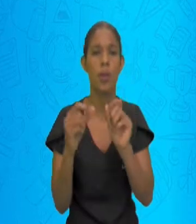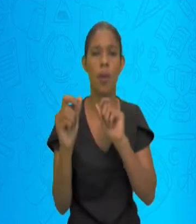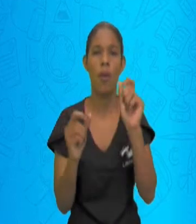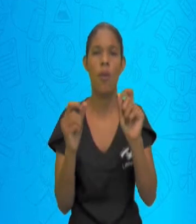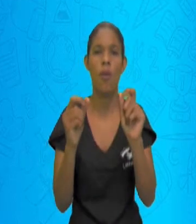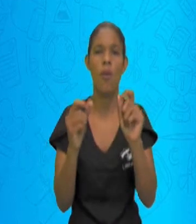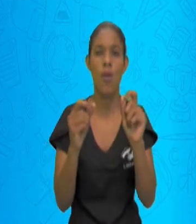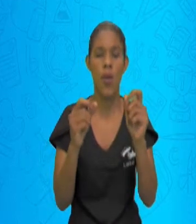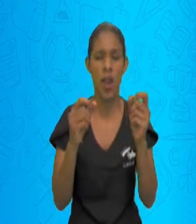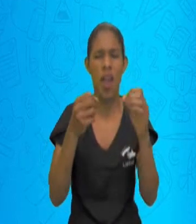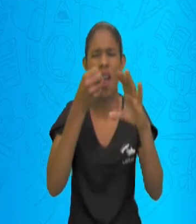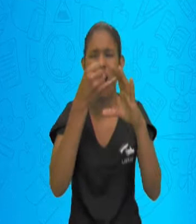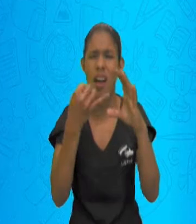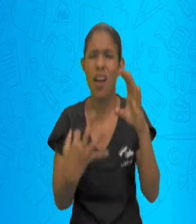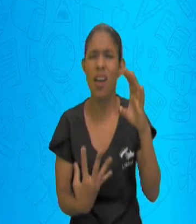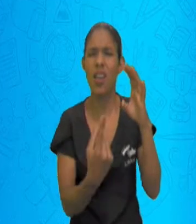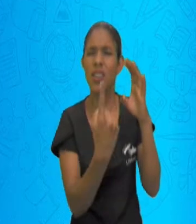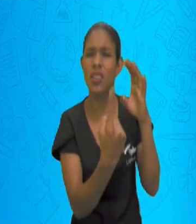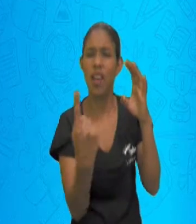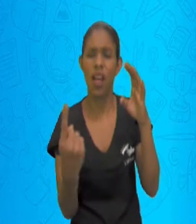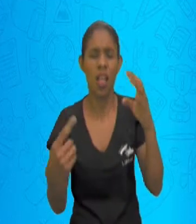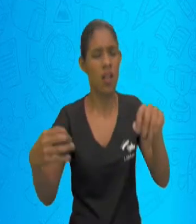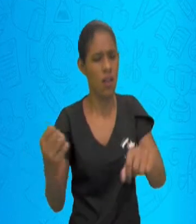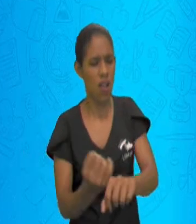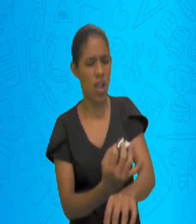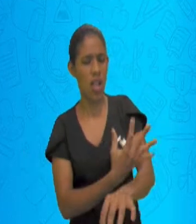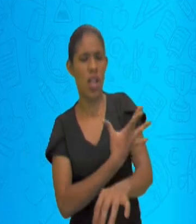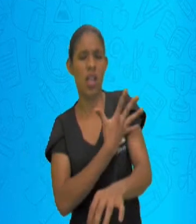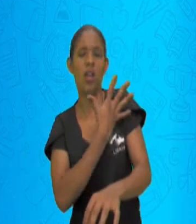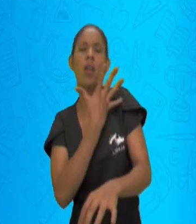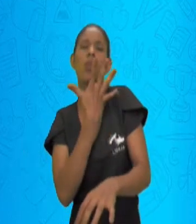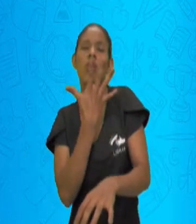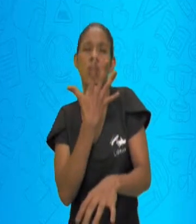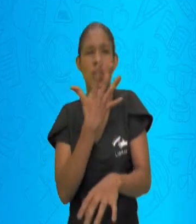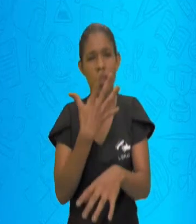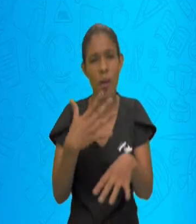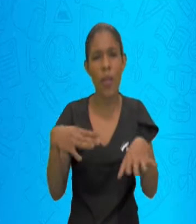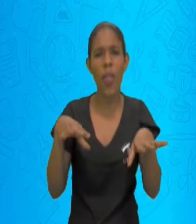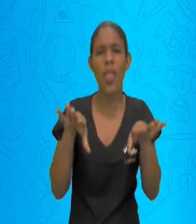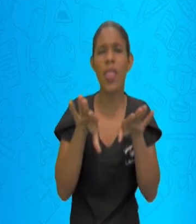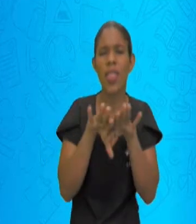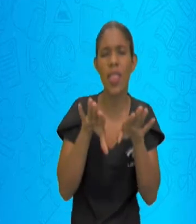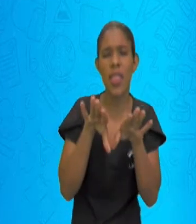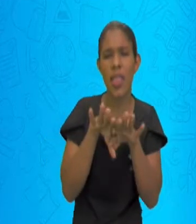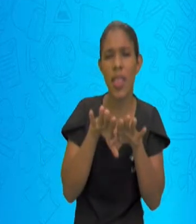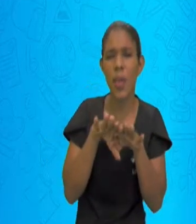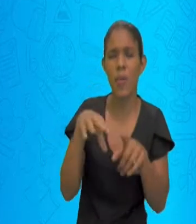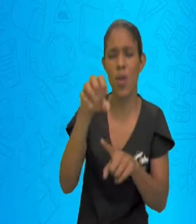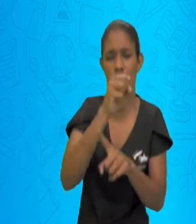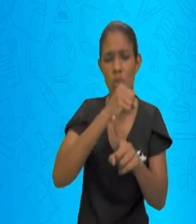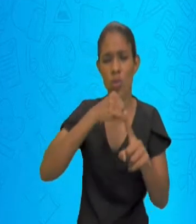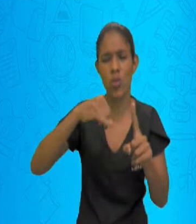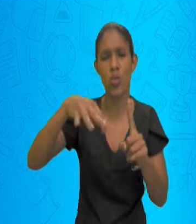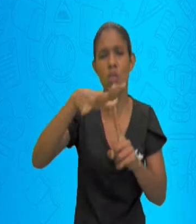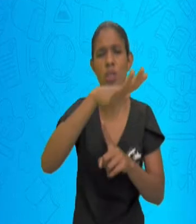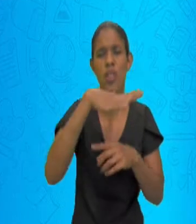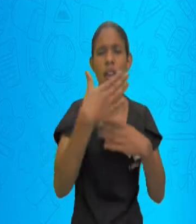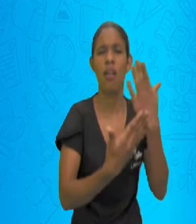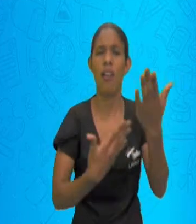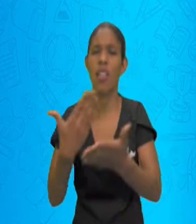próprias emoções e, com elas, criavam diversos momentos de interação social e